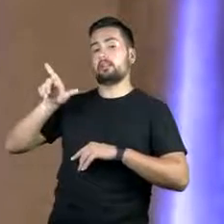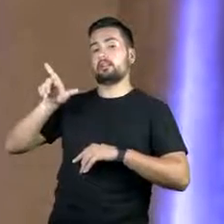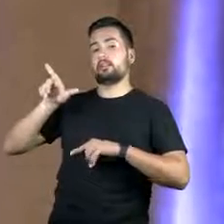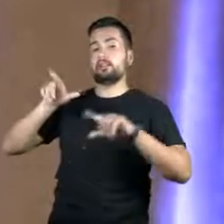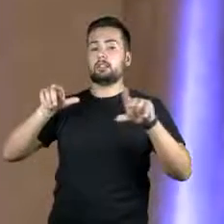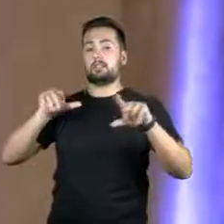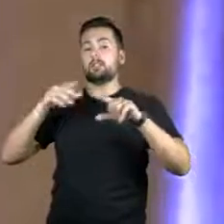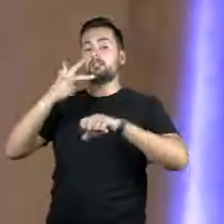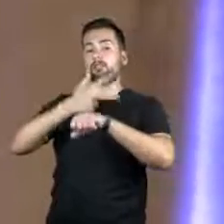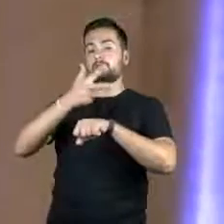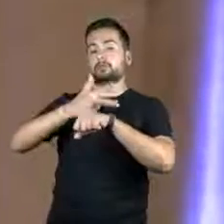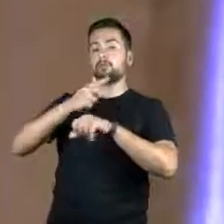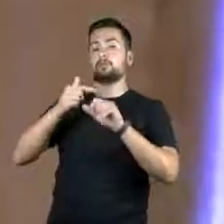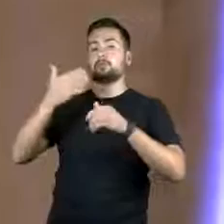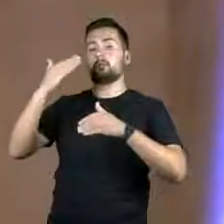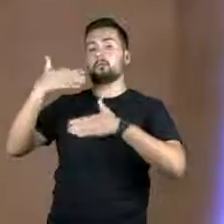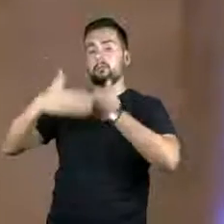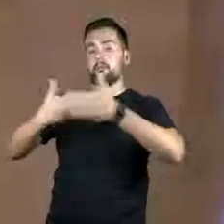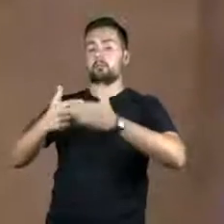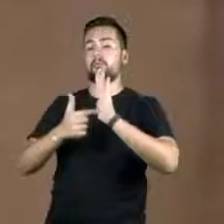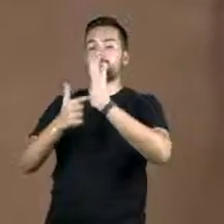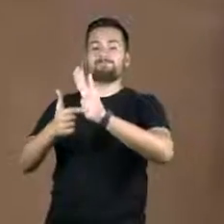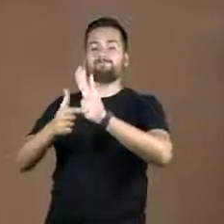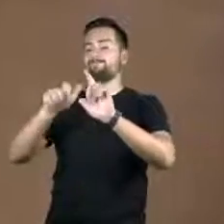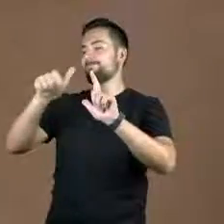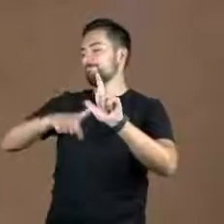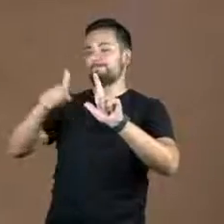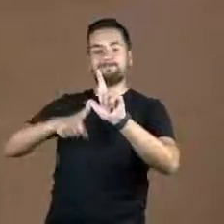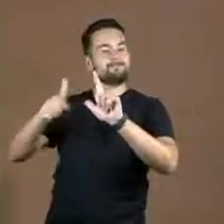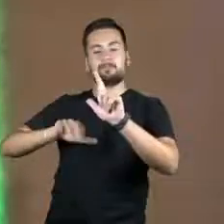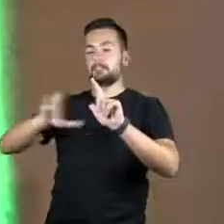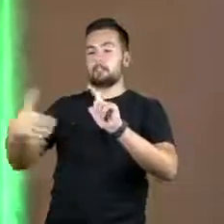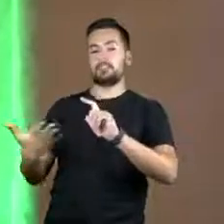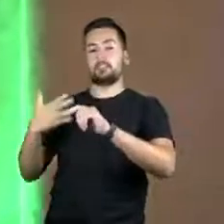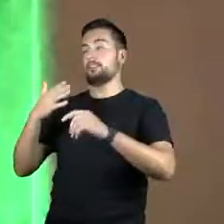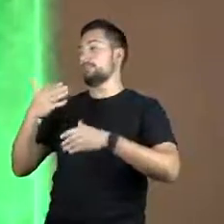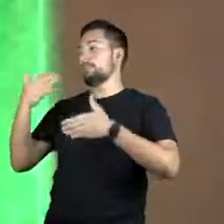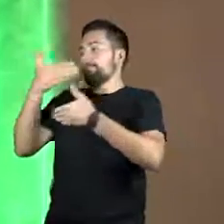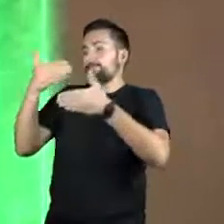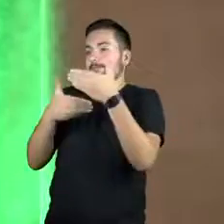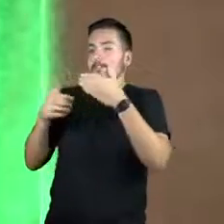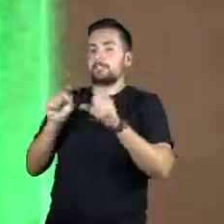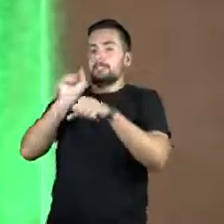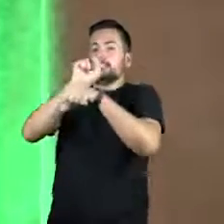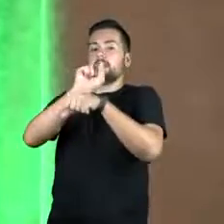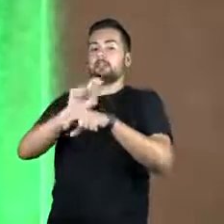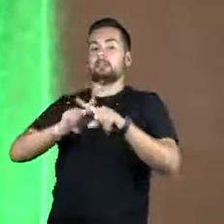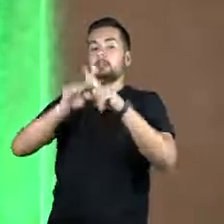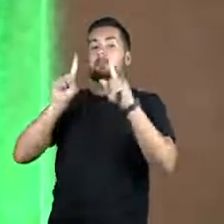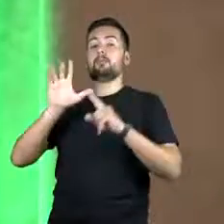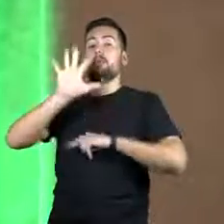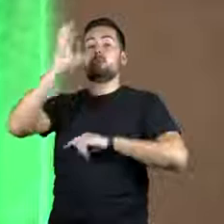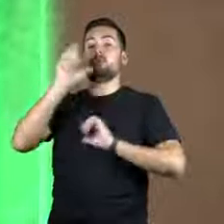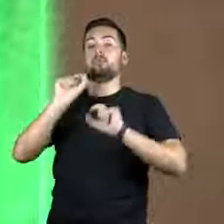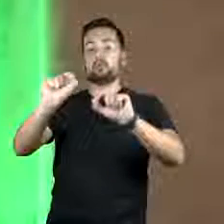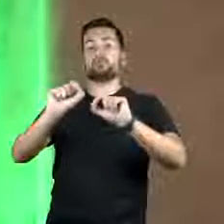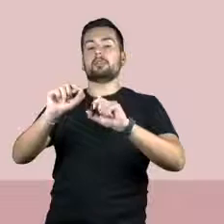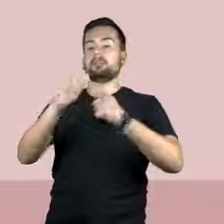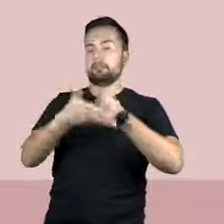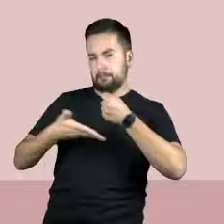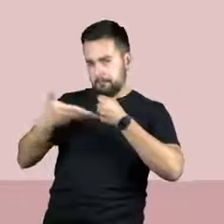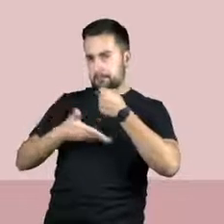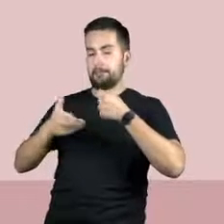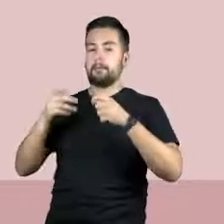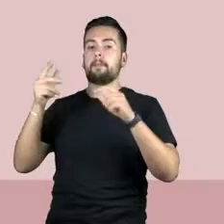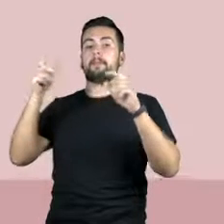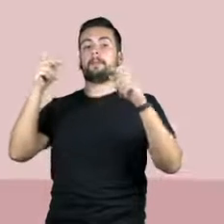o vídeo que mostra esse processo, ele não carregou, né? Aí ficou um slide estático ali. Mas o que acontece, tá? Basicamente, o